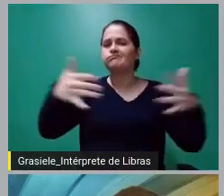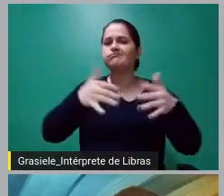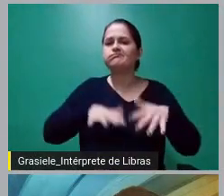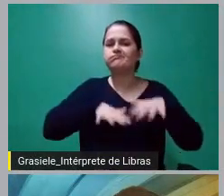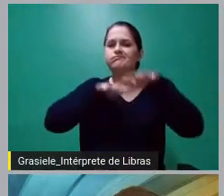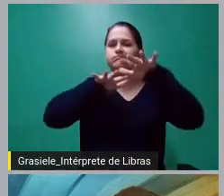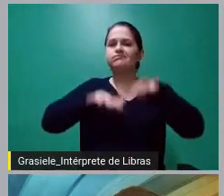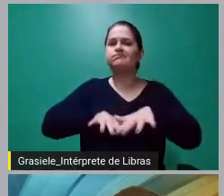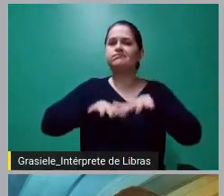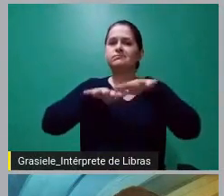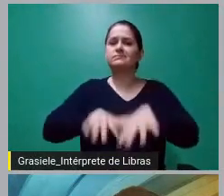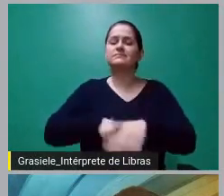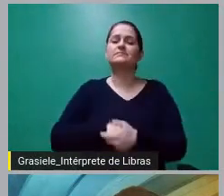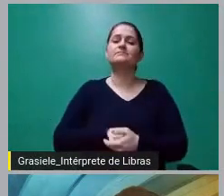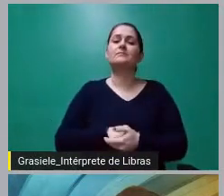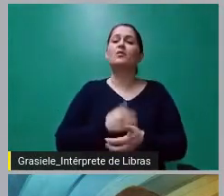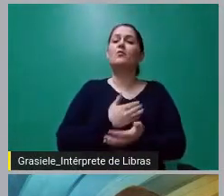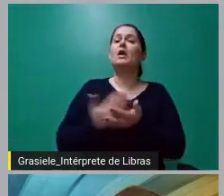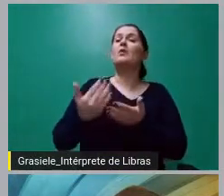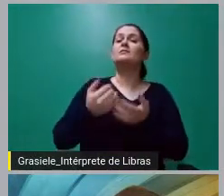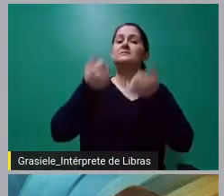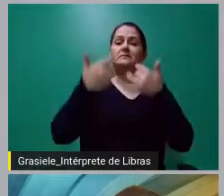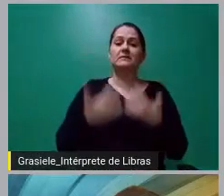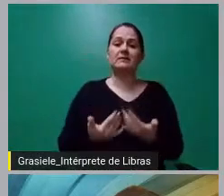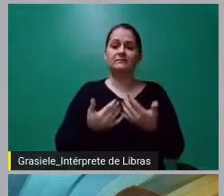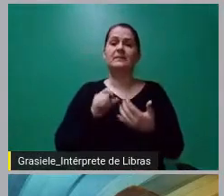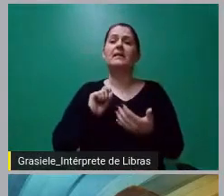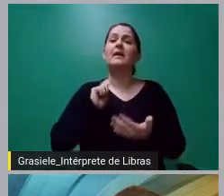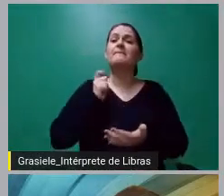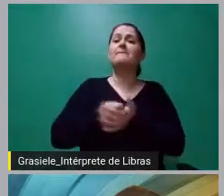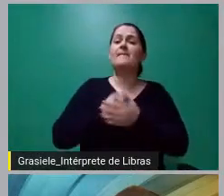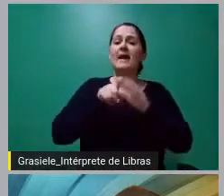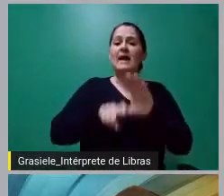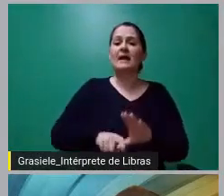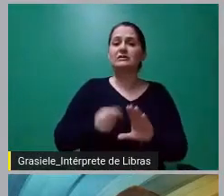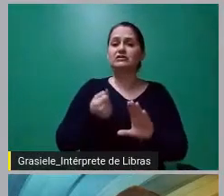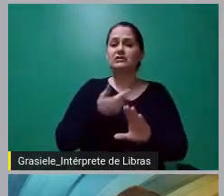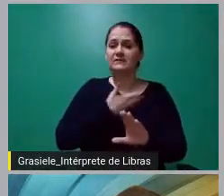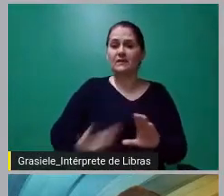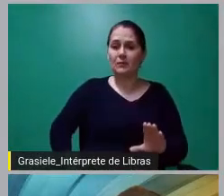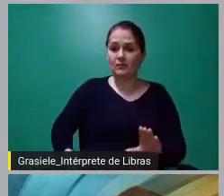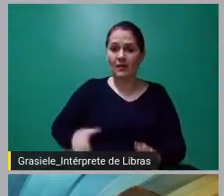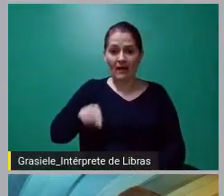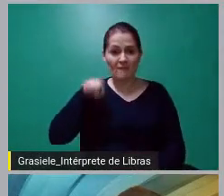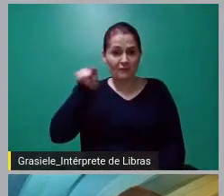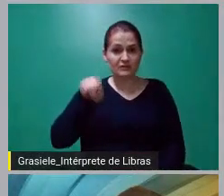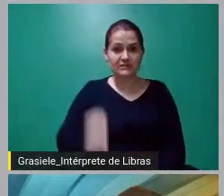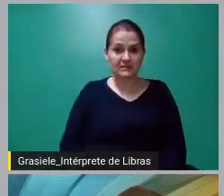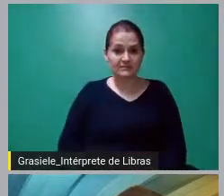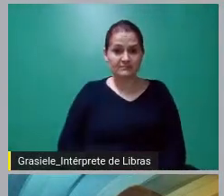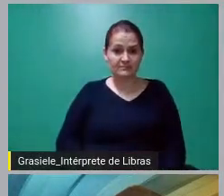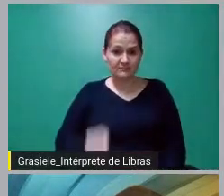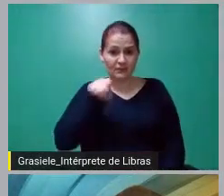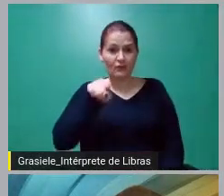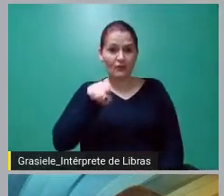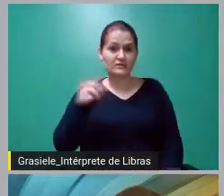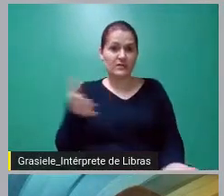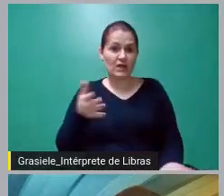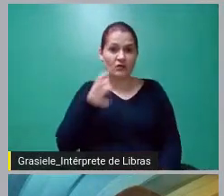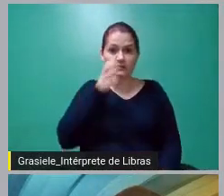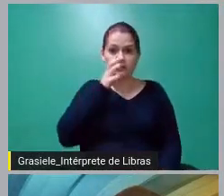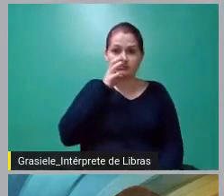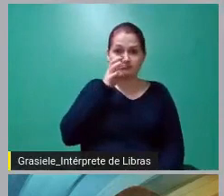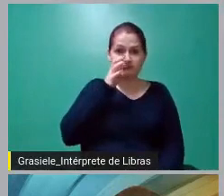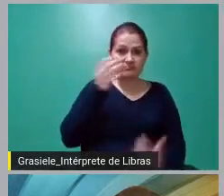quem paga a dívida pública? É você. Você que está me escutando aqui agora, paga. Mas você